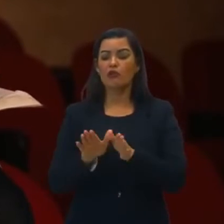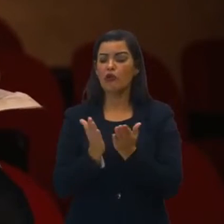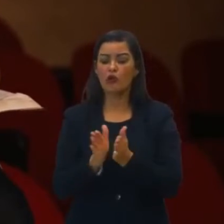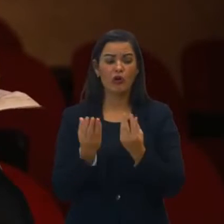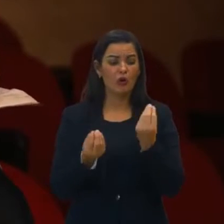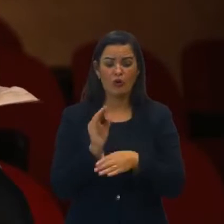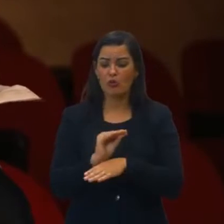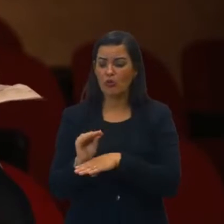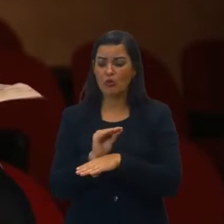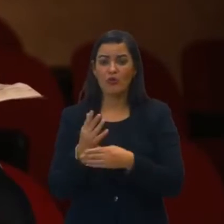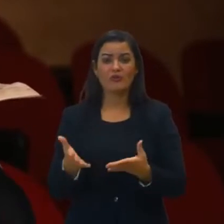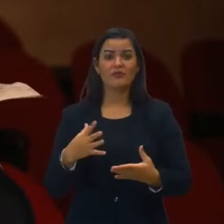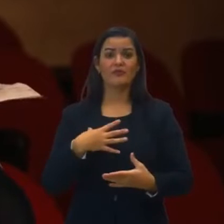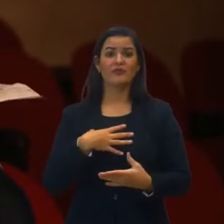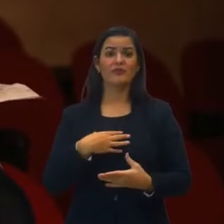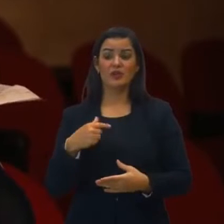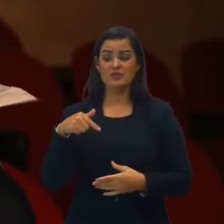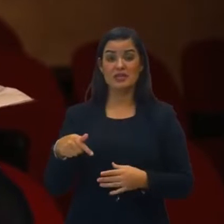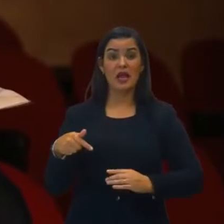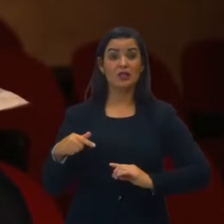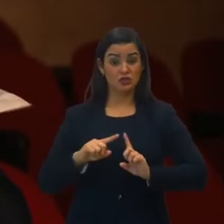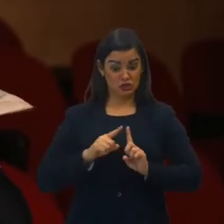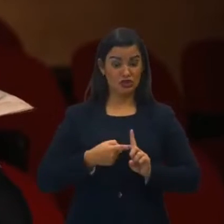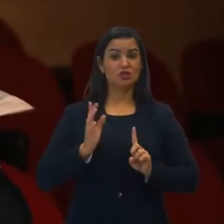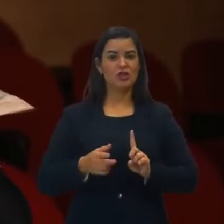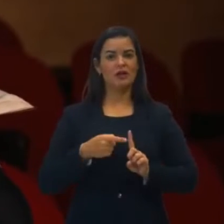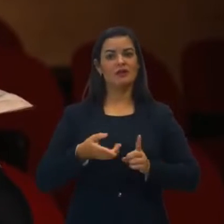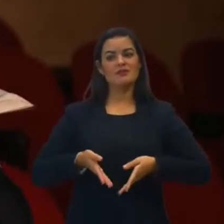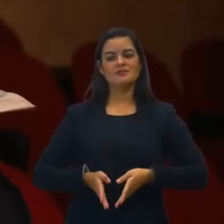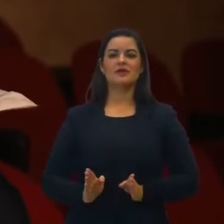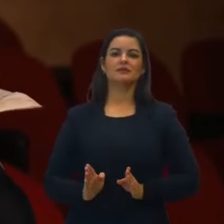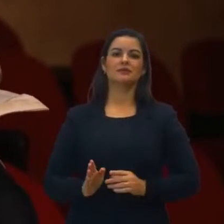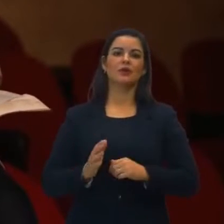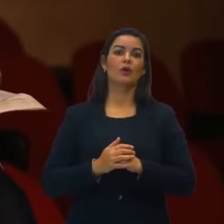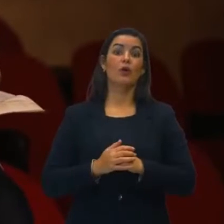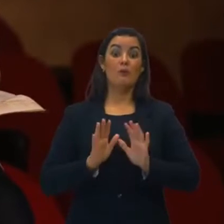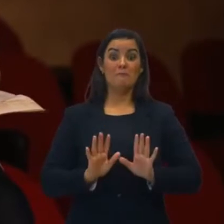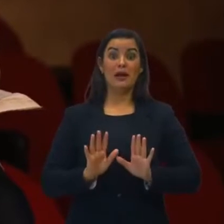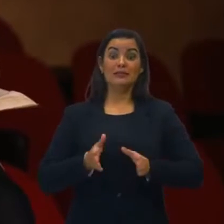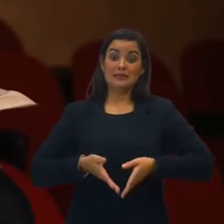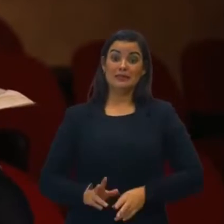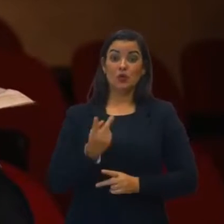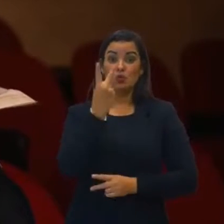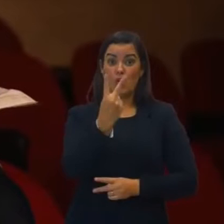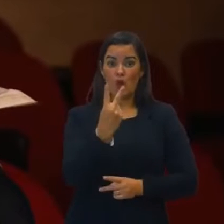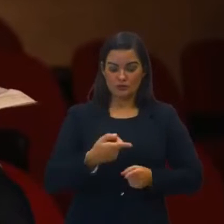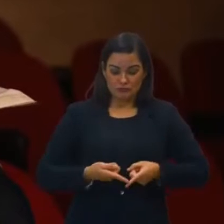criar, grávida do 8º filho. Quando nasce o 8º, não é o 8º, é o 8º e o 9º, porque eram gêmeos.